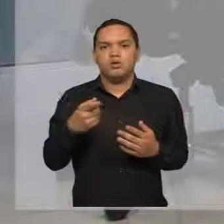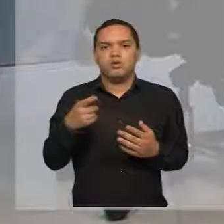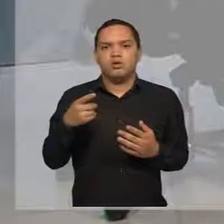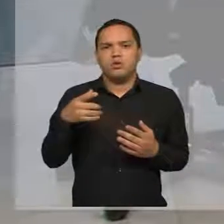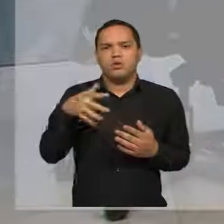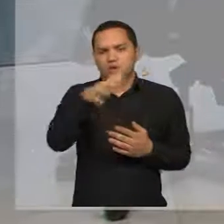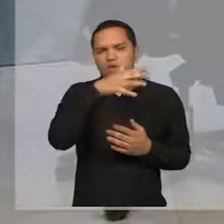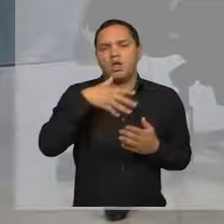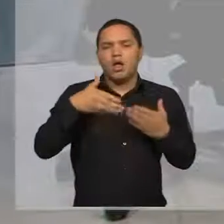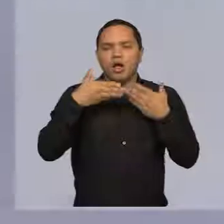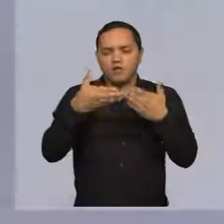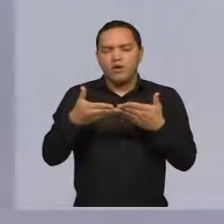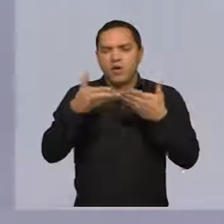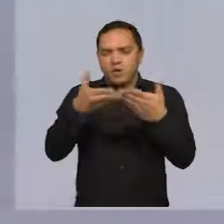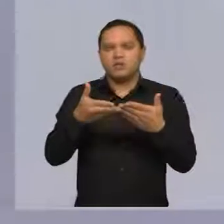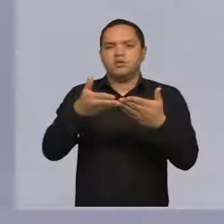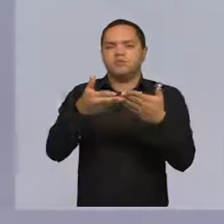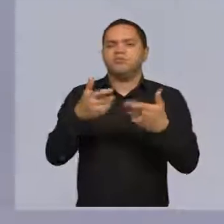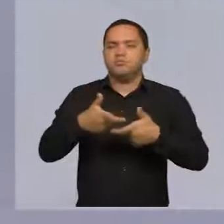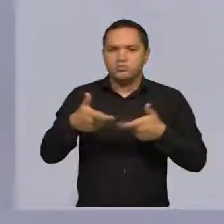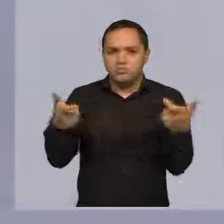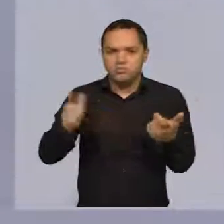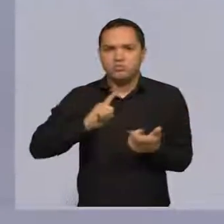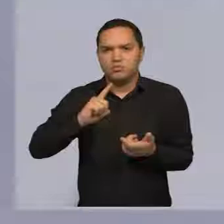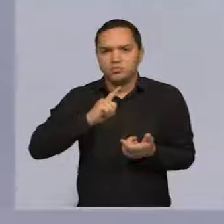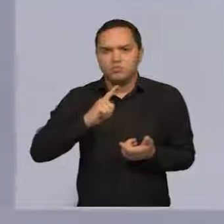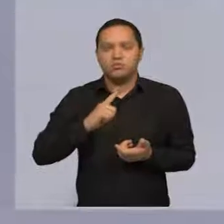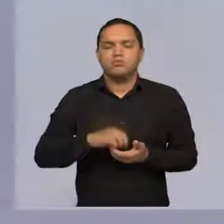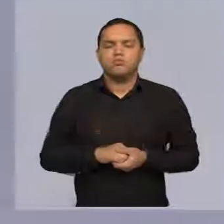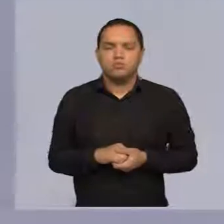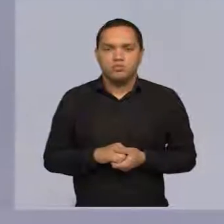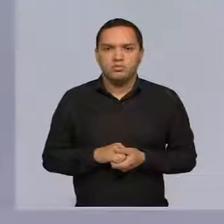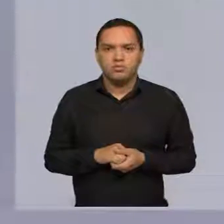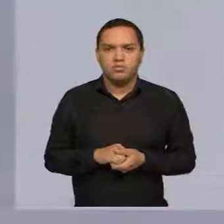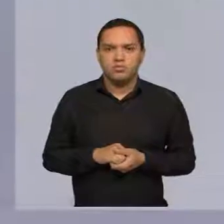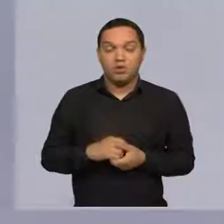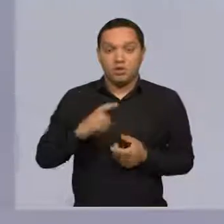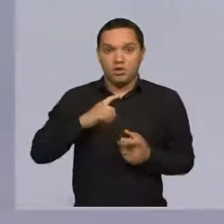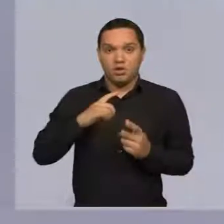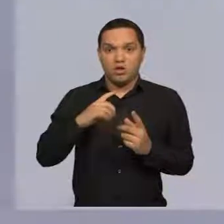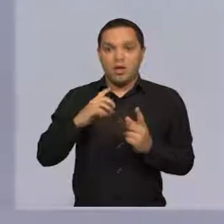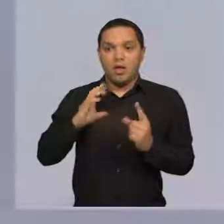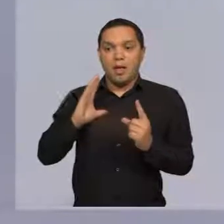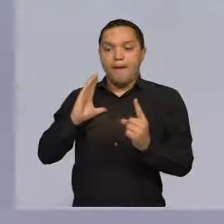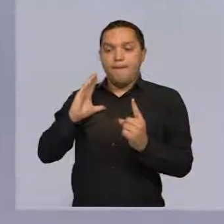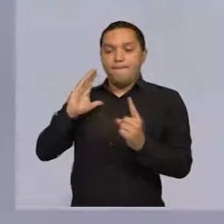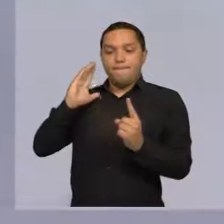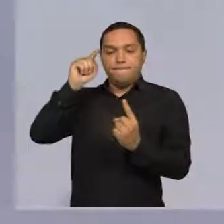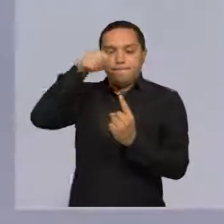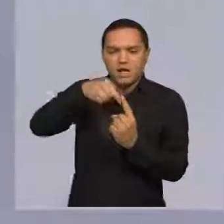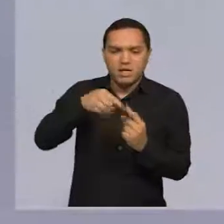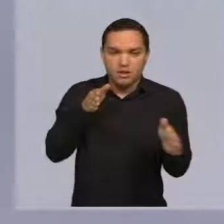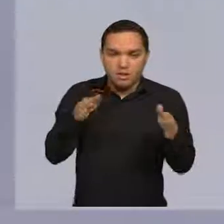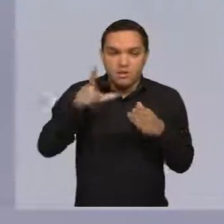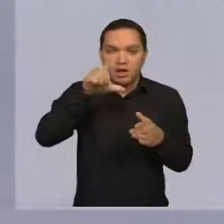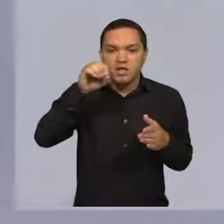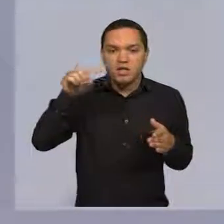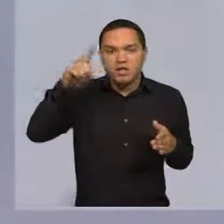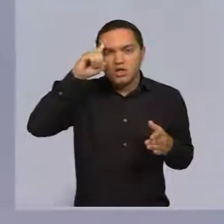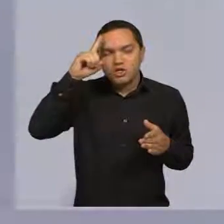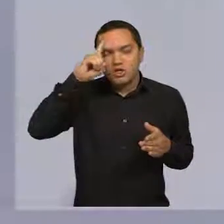ali, né, no Pará. Se esperava que, não como meta para 100 dias, mas que houvesse pelo menos uma